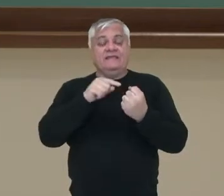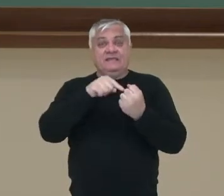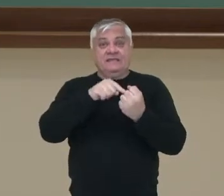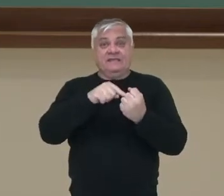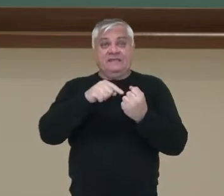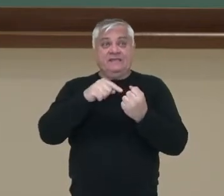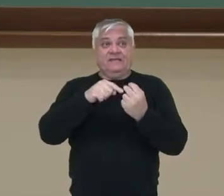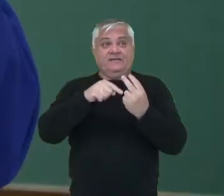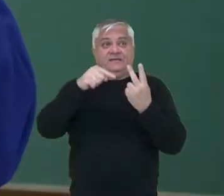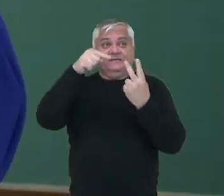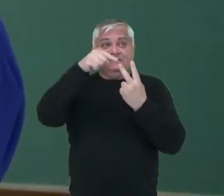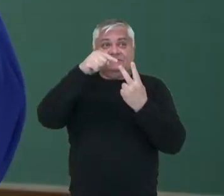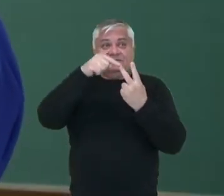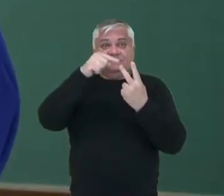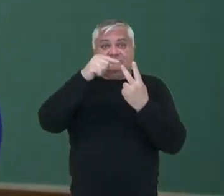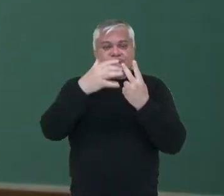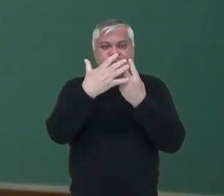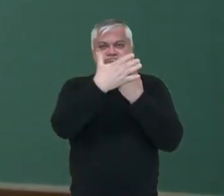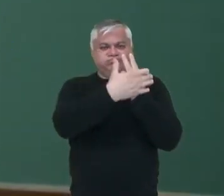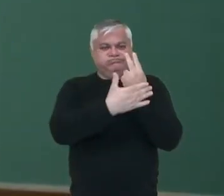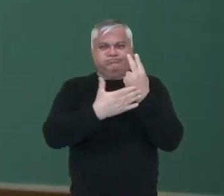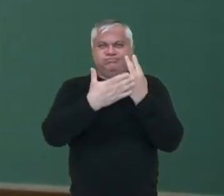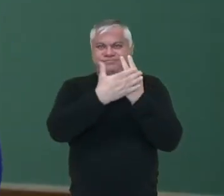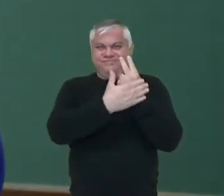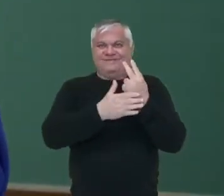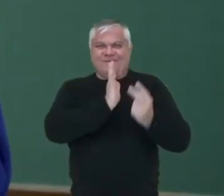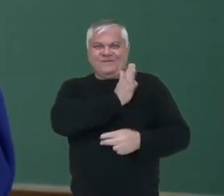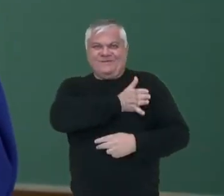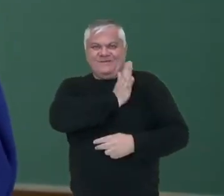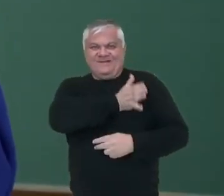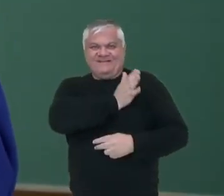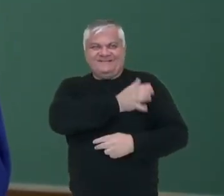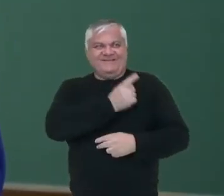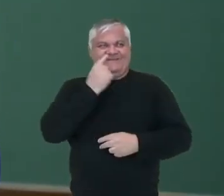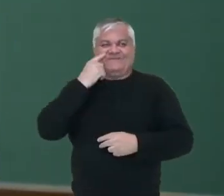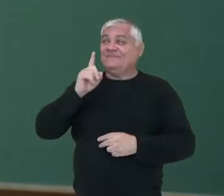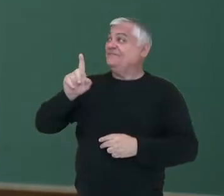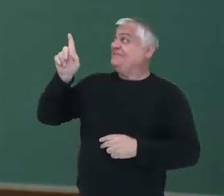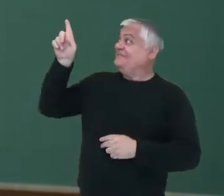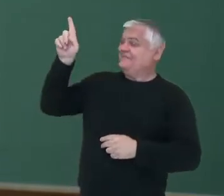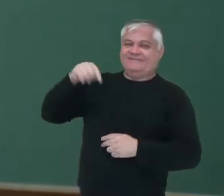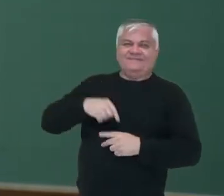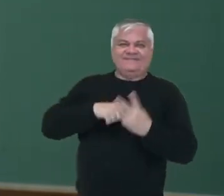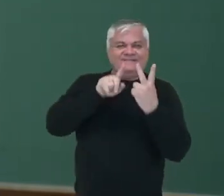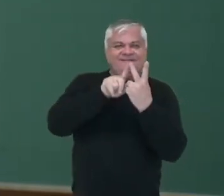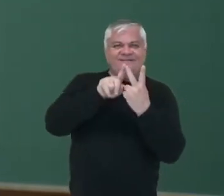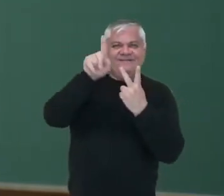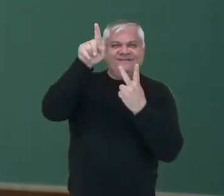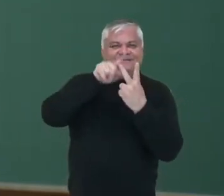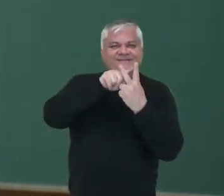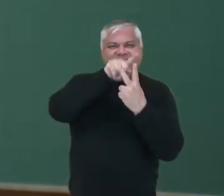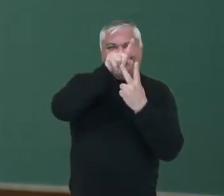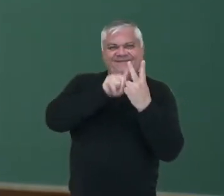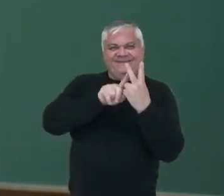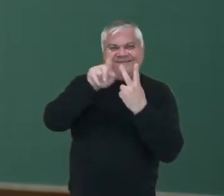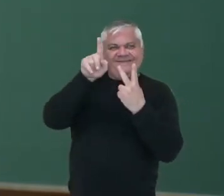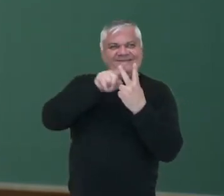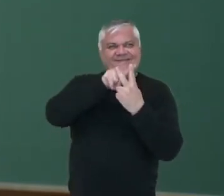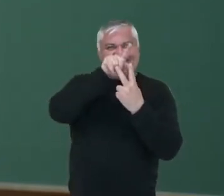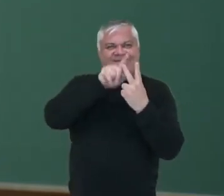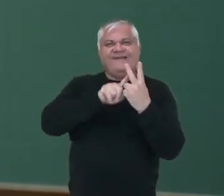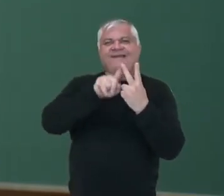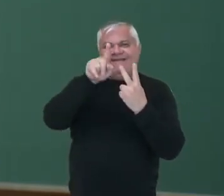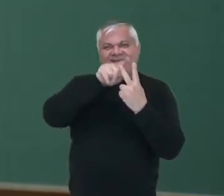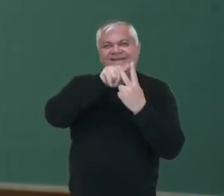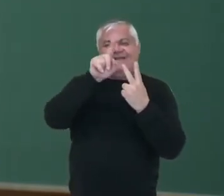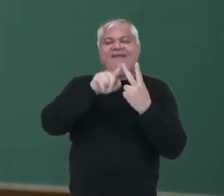aqui, seria o coração inteiro, né? Nós temos aqui as artérias, né? E as veias, tá? As